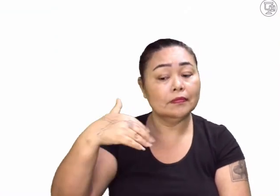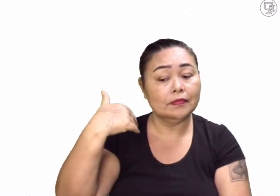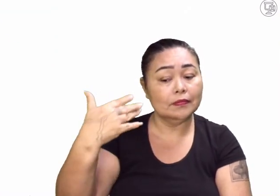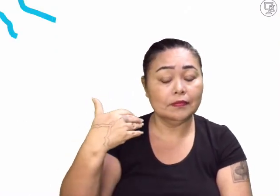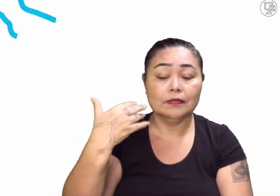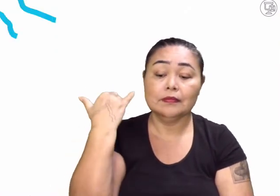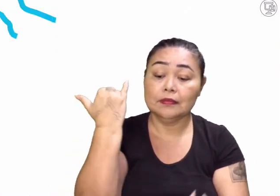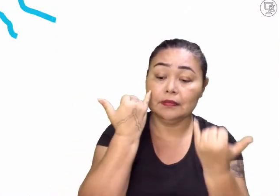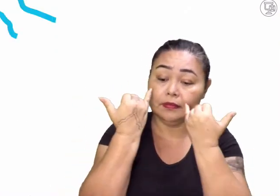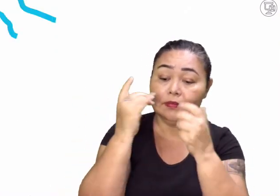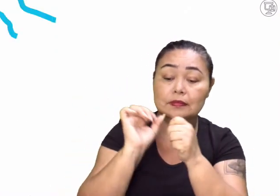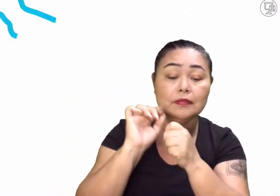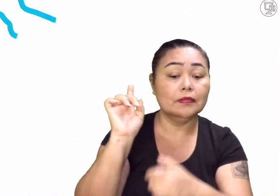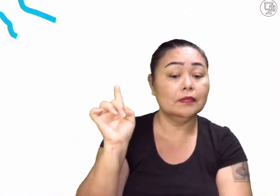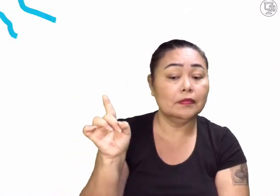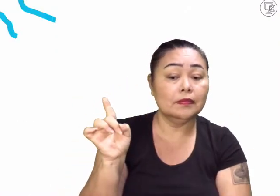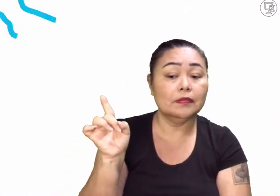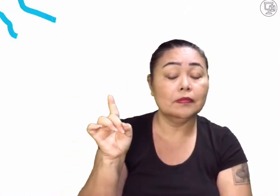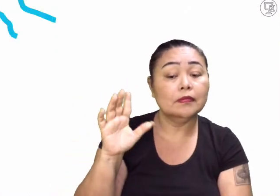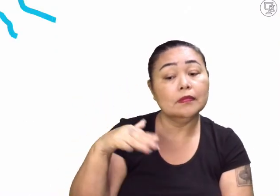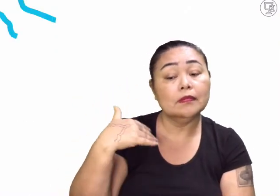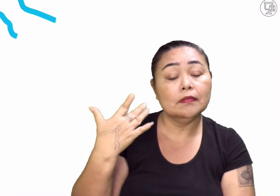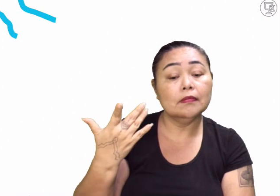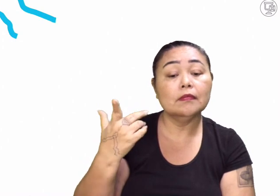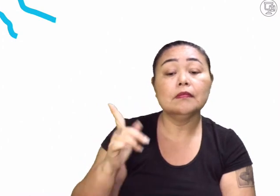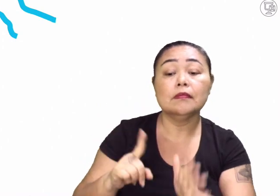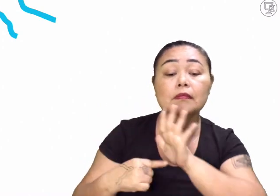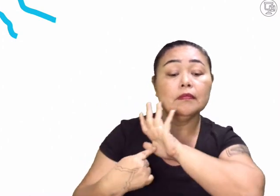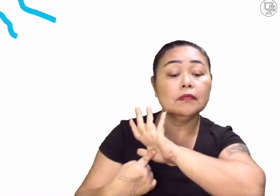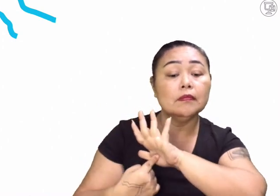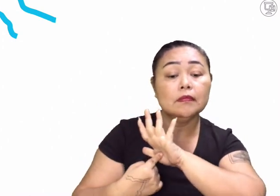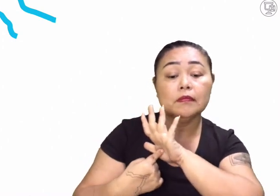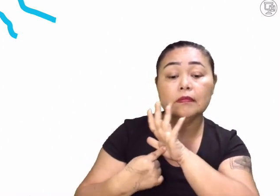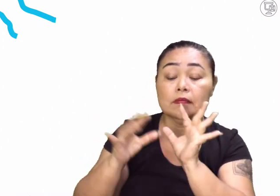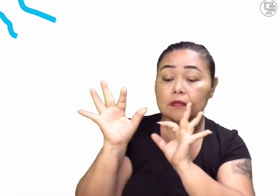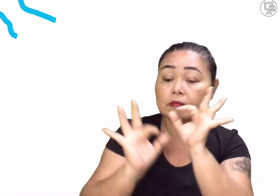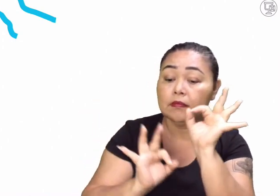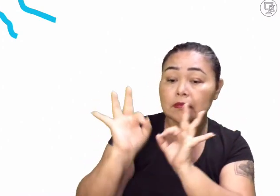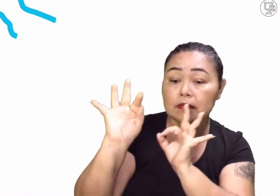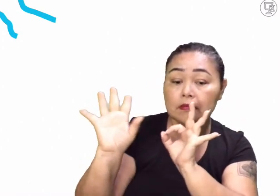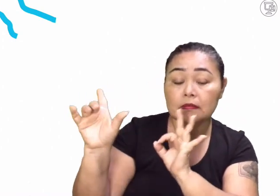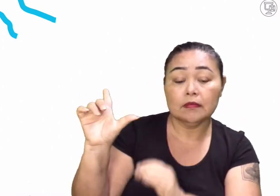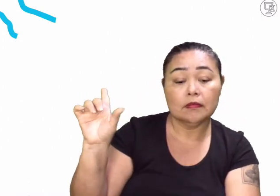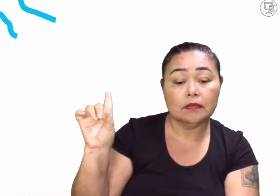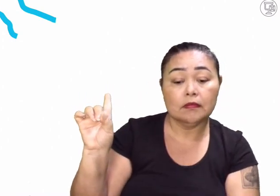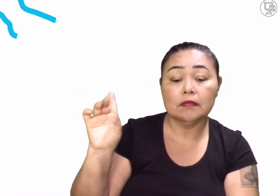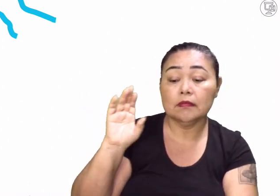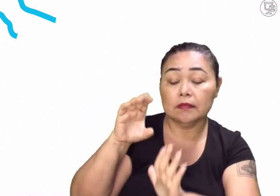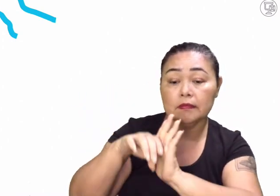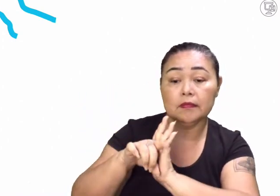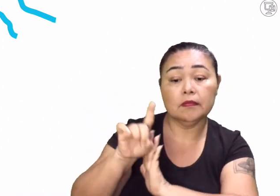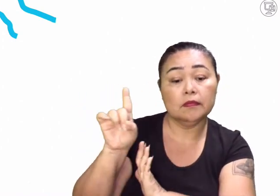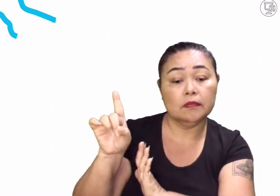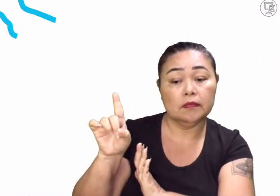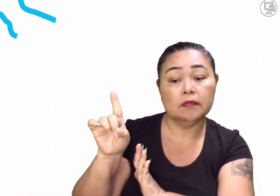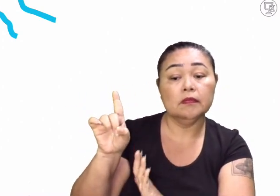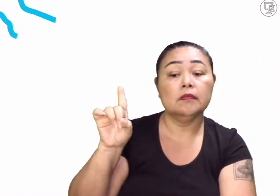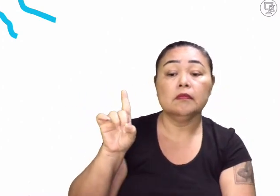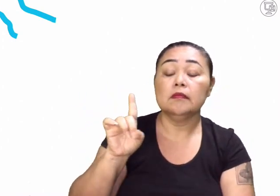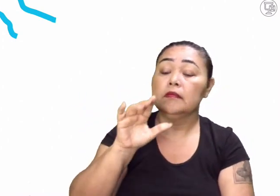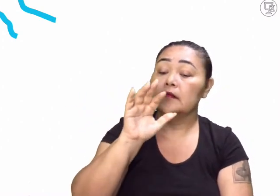mais informações. E a gente vai ter a apresentação aqui agora do esquema que falamos há pouco, né? Das definições. Ó.